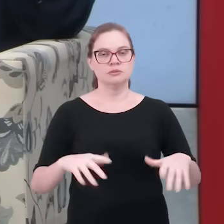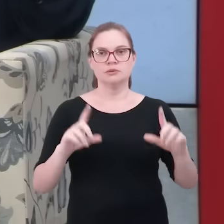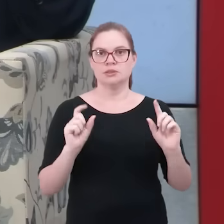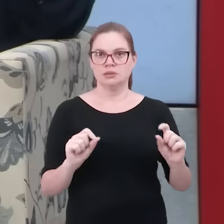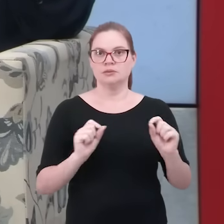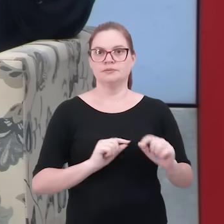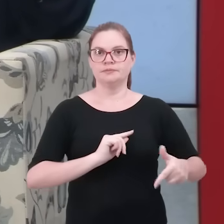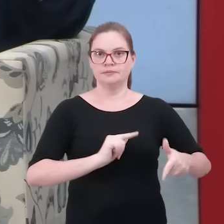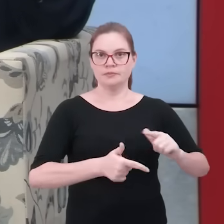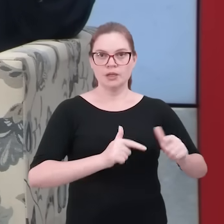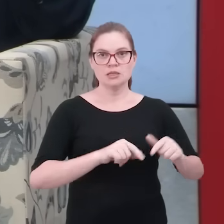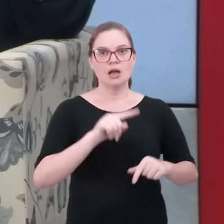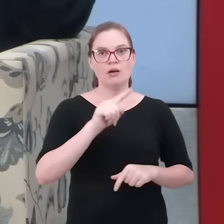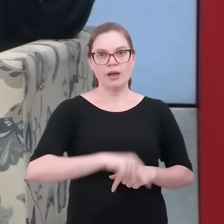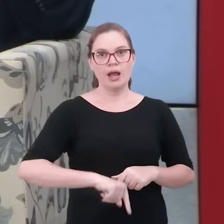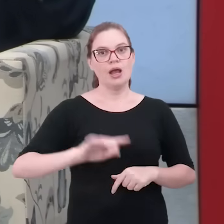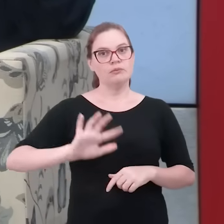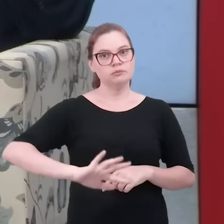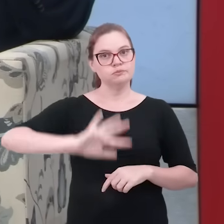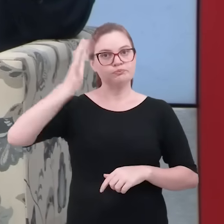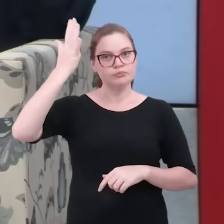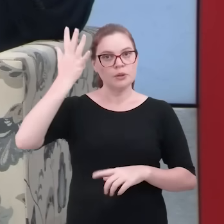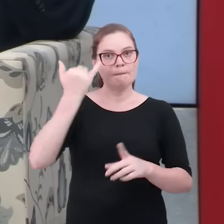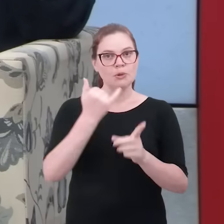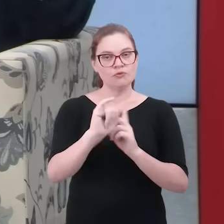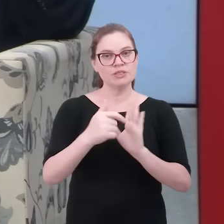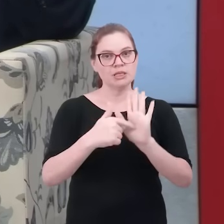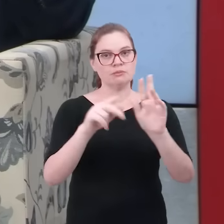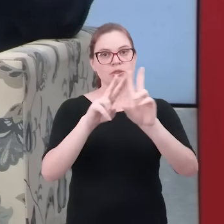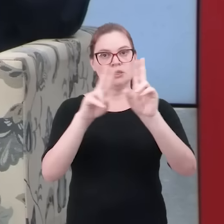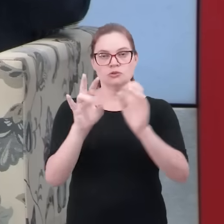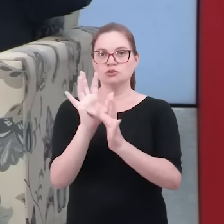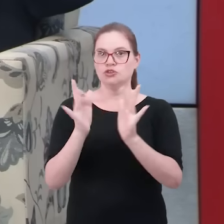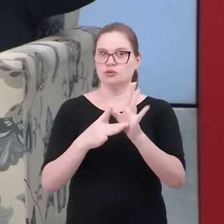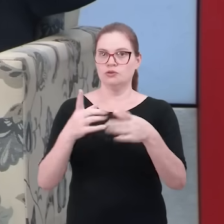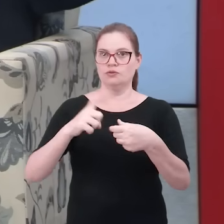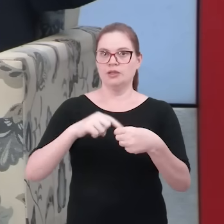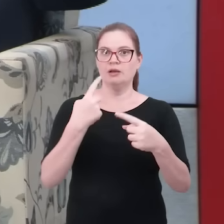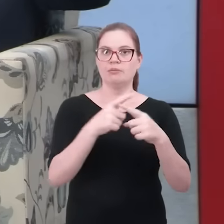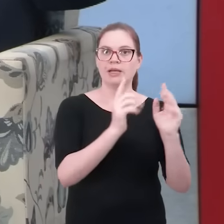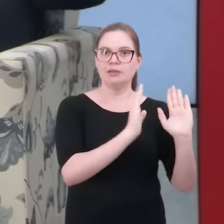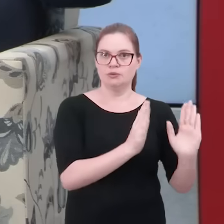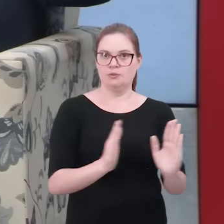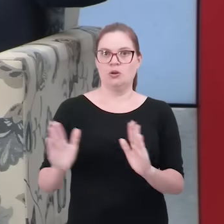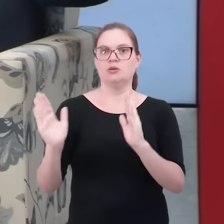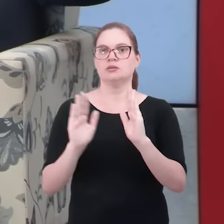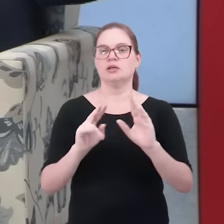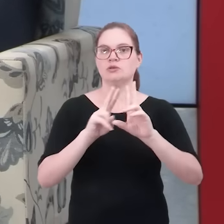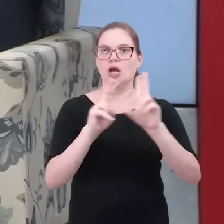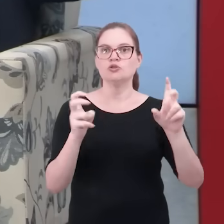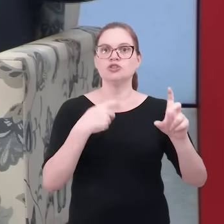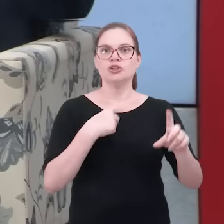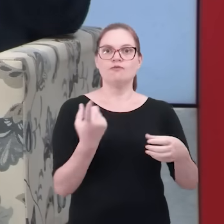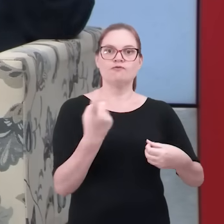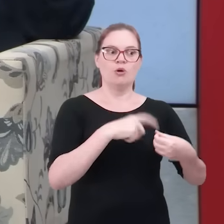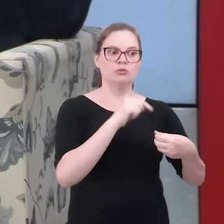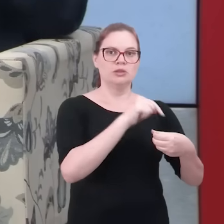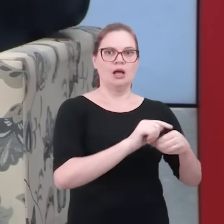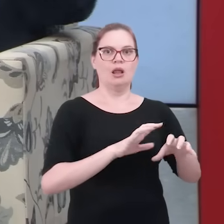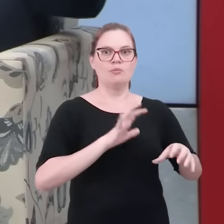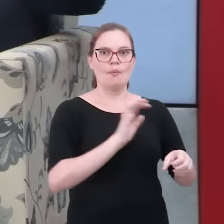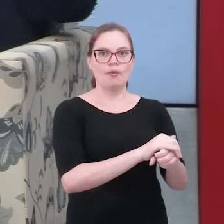sempre, que Israel é um grande sinal da volta de Jesus através desse processo, desses atos de voltar à